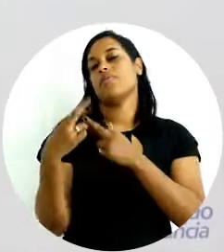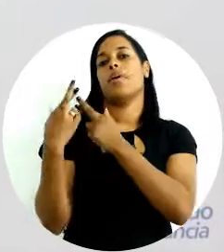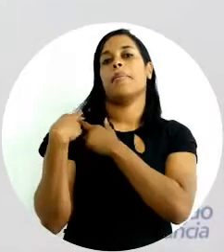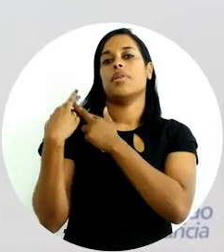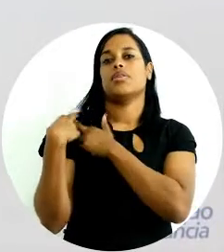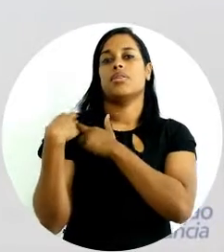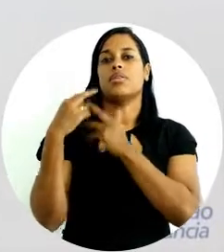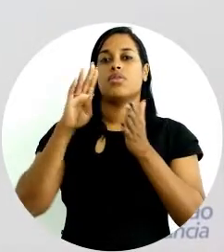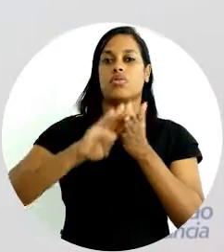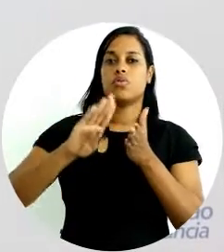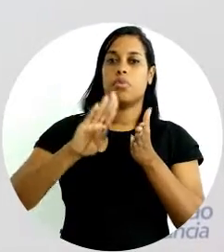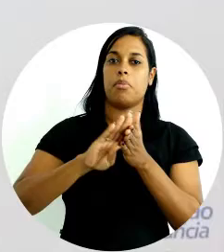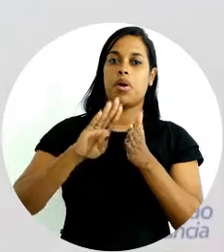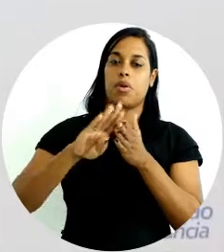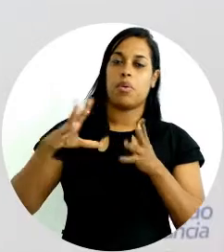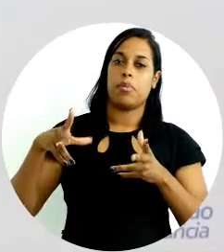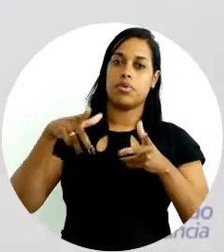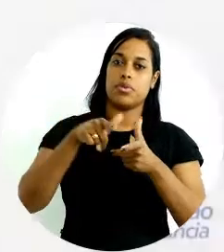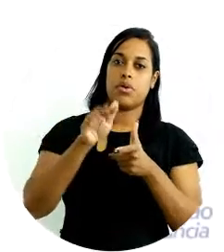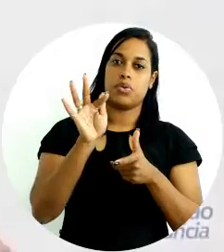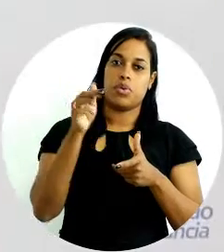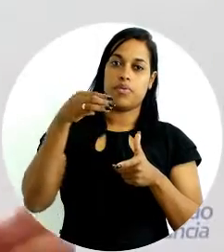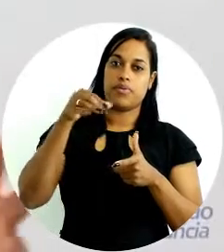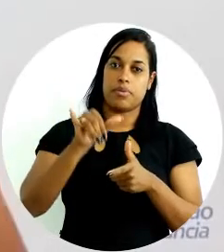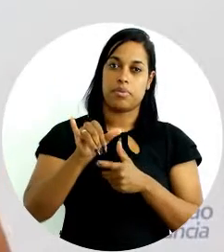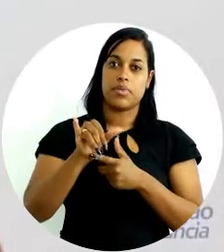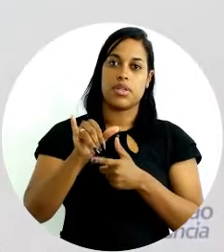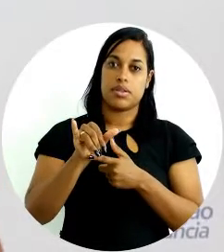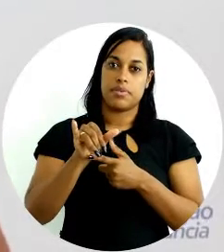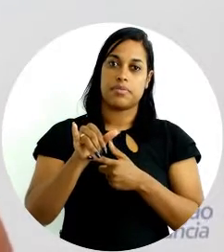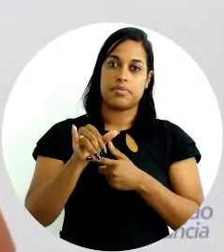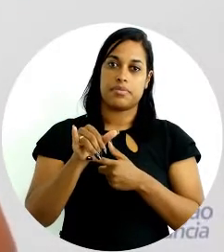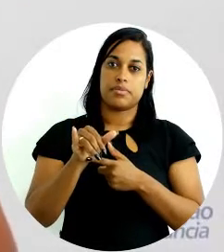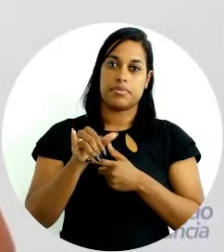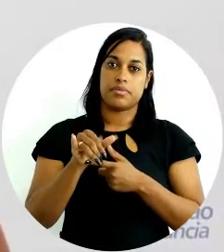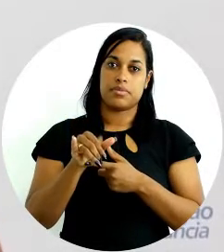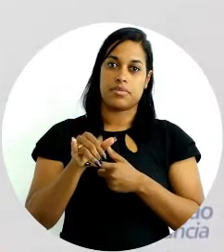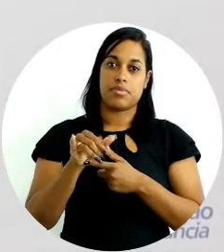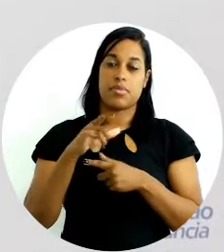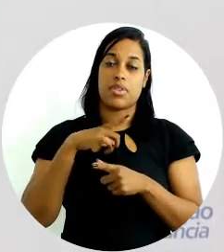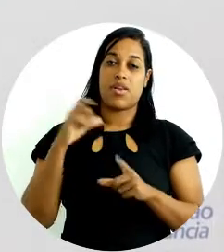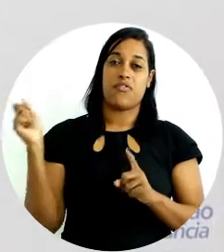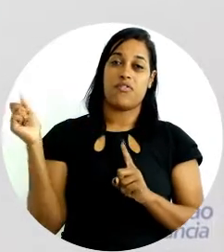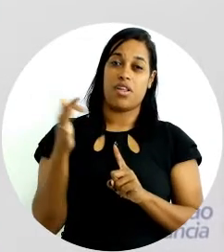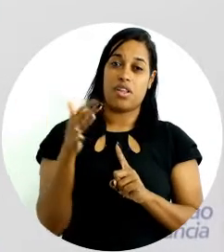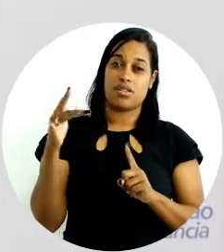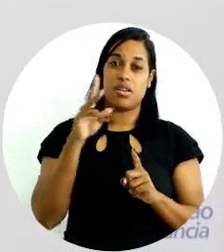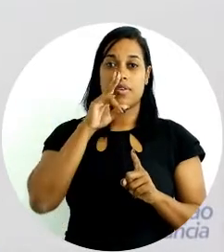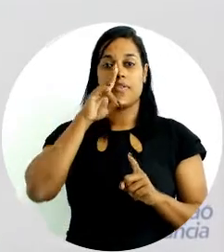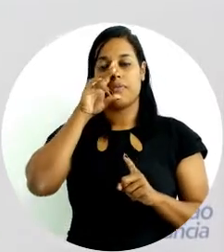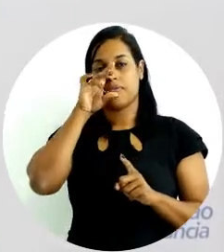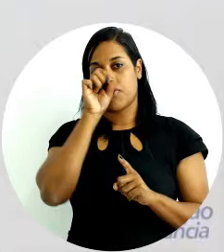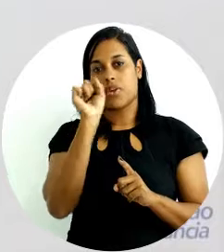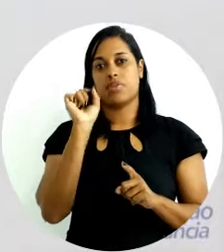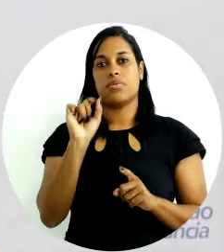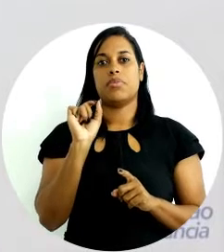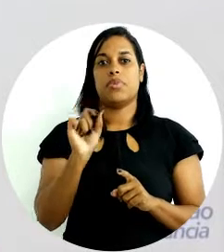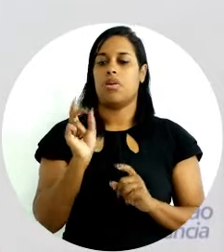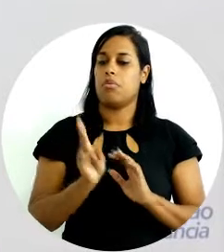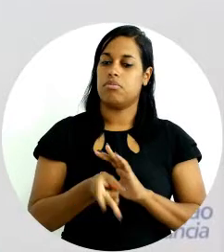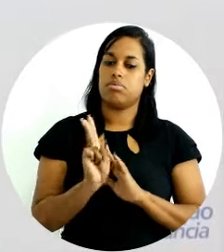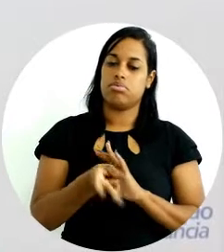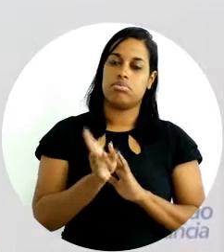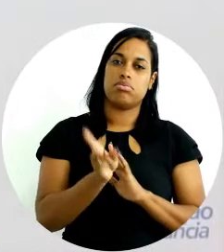Washington os representantes do Banco Mundial e do FMI. Essa doutrina neoliberal, ela tem influenciado fortemente